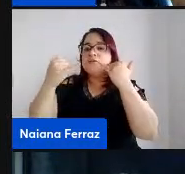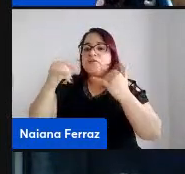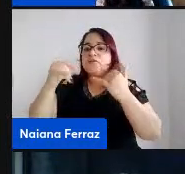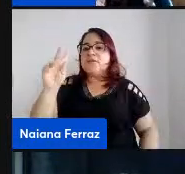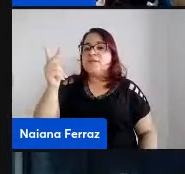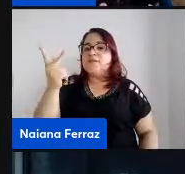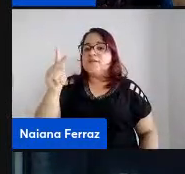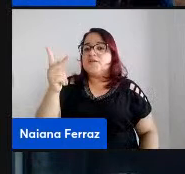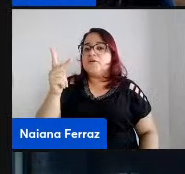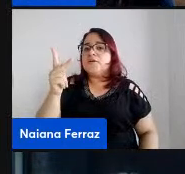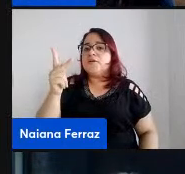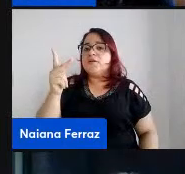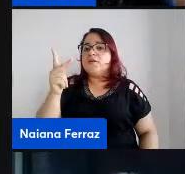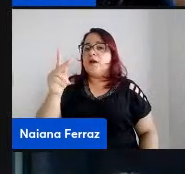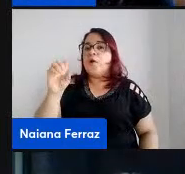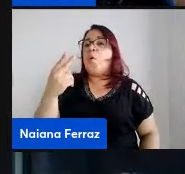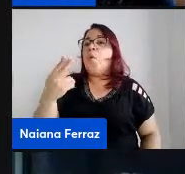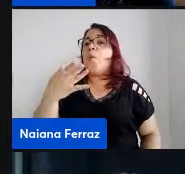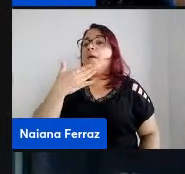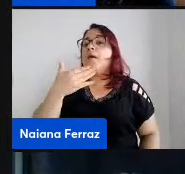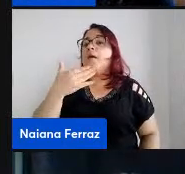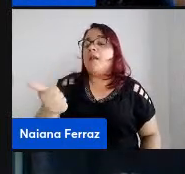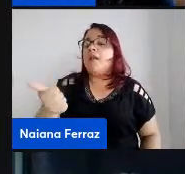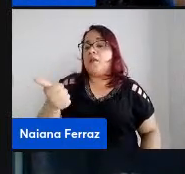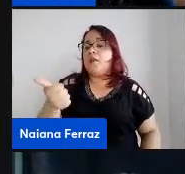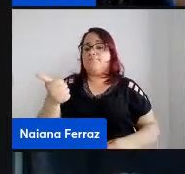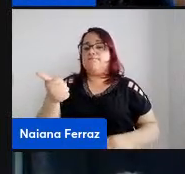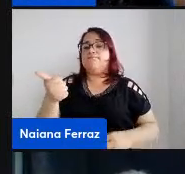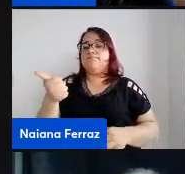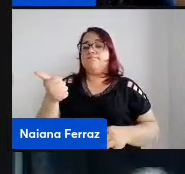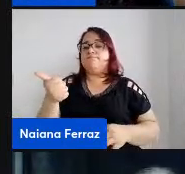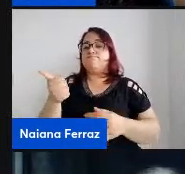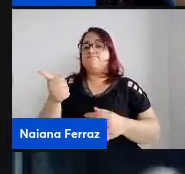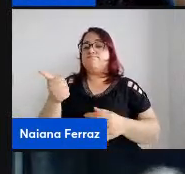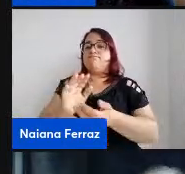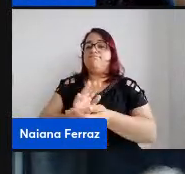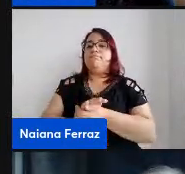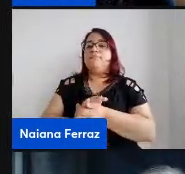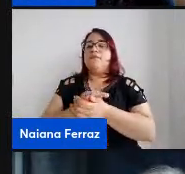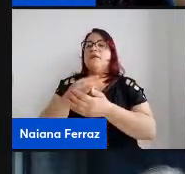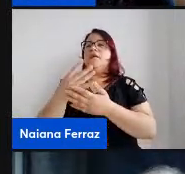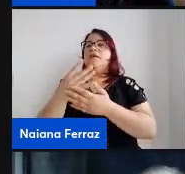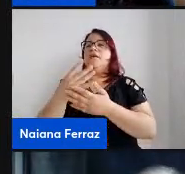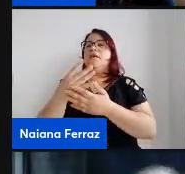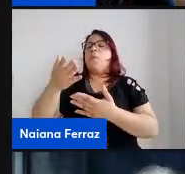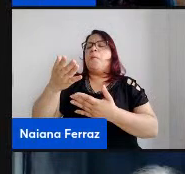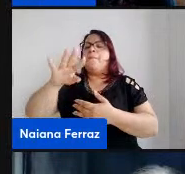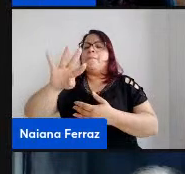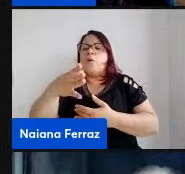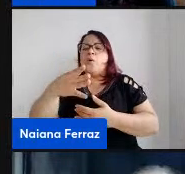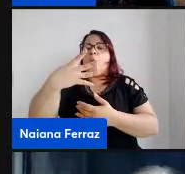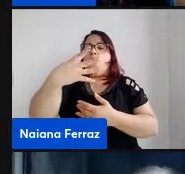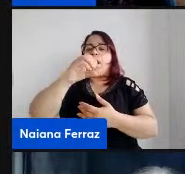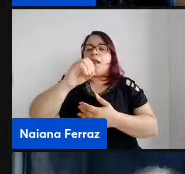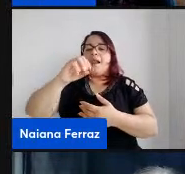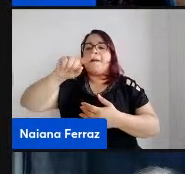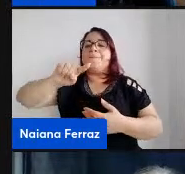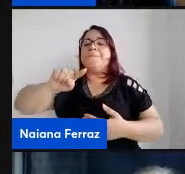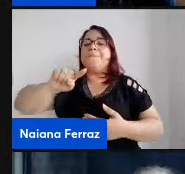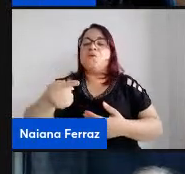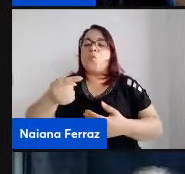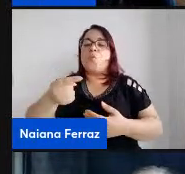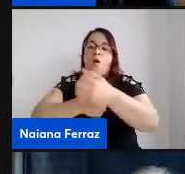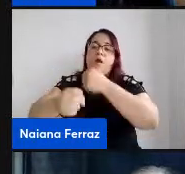dizendo, pré-históricas, de 40 mil anos atrás. 40 mil anos